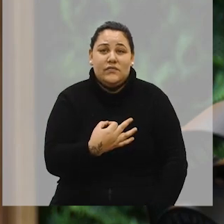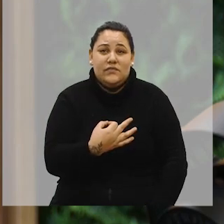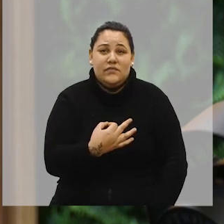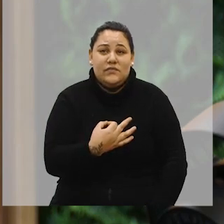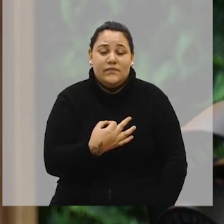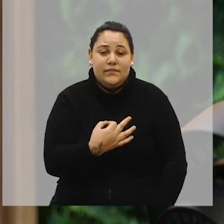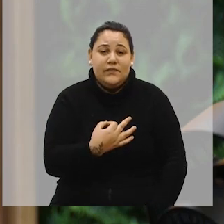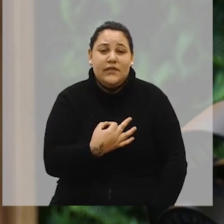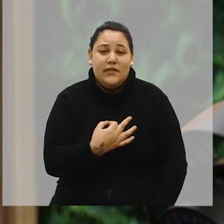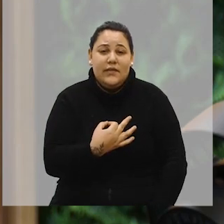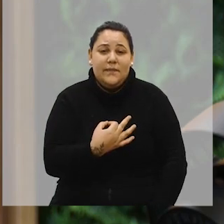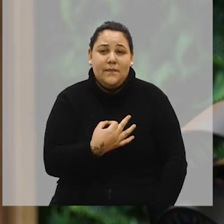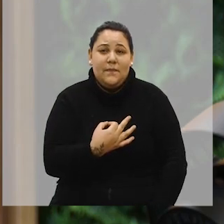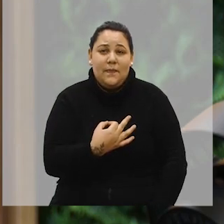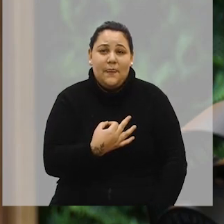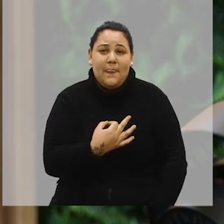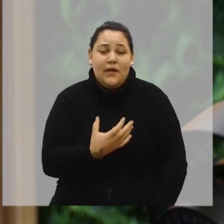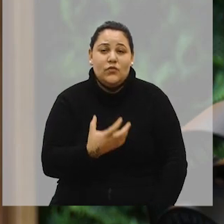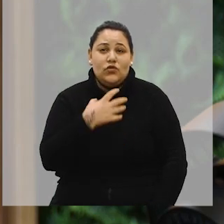maneira mais...